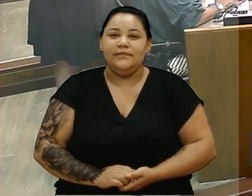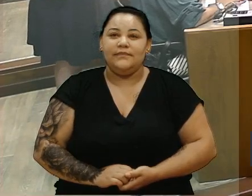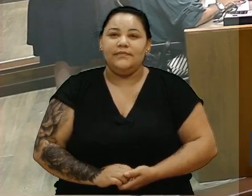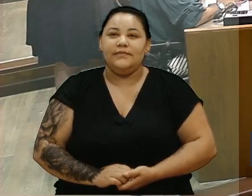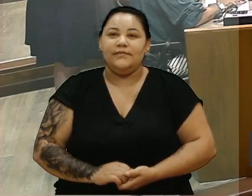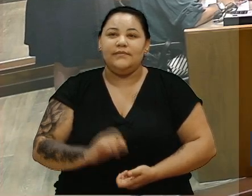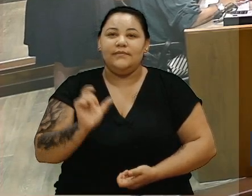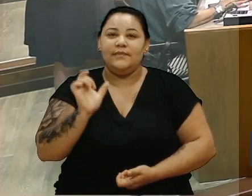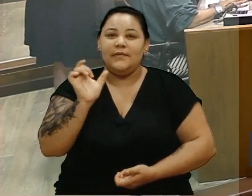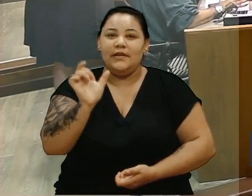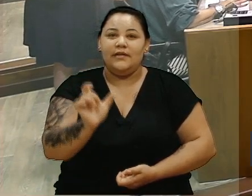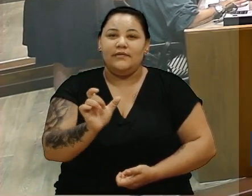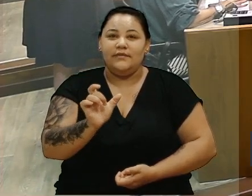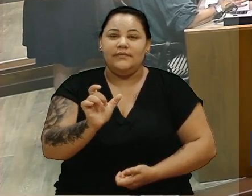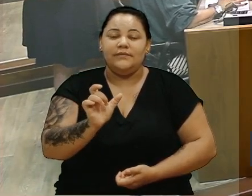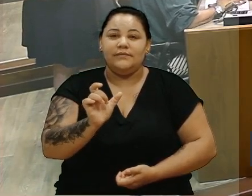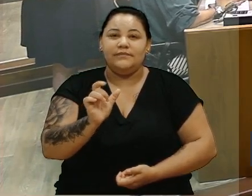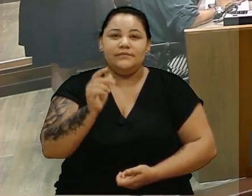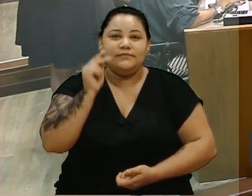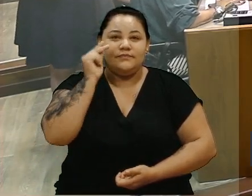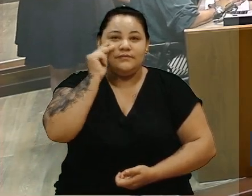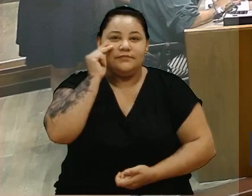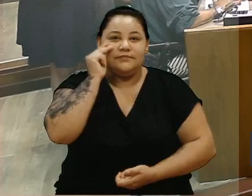Cláudio Libardi.